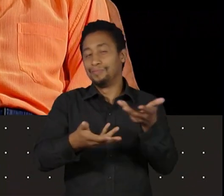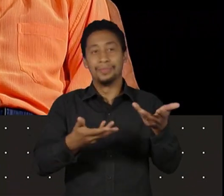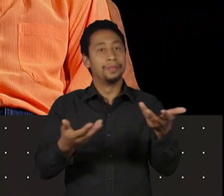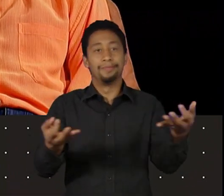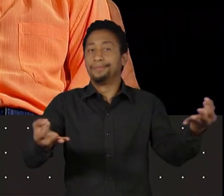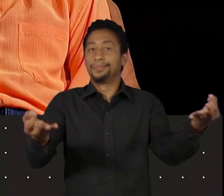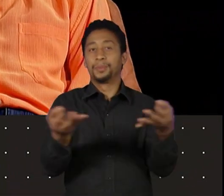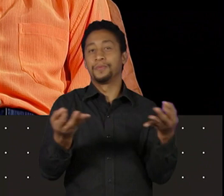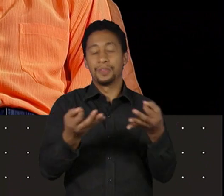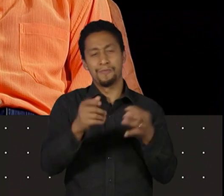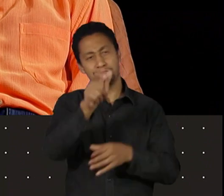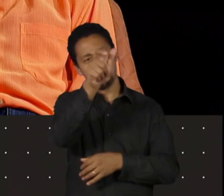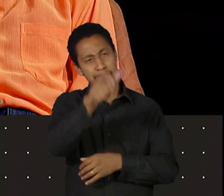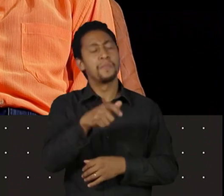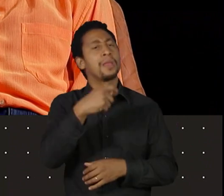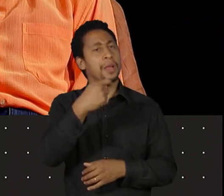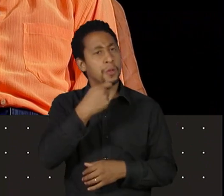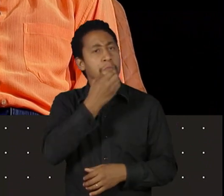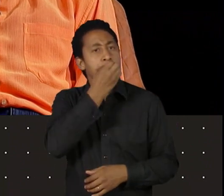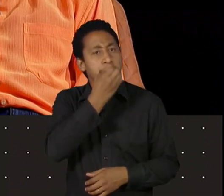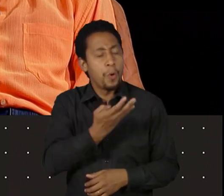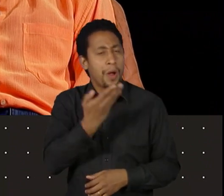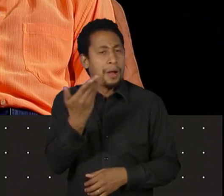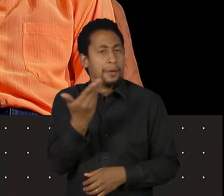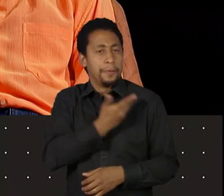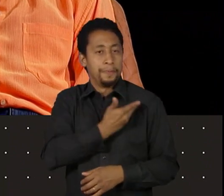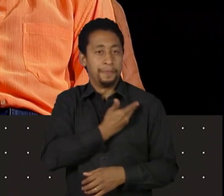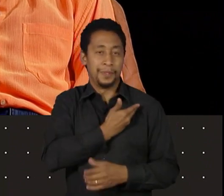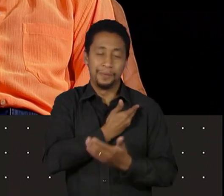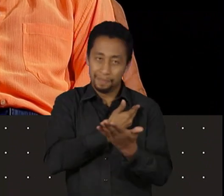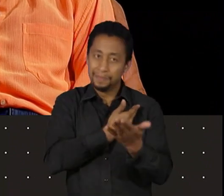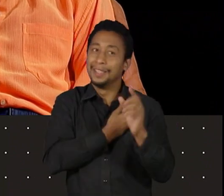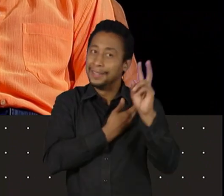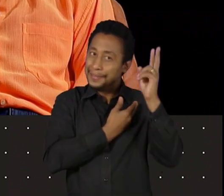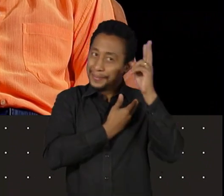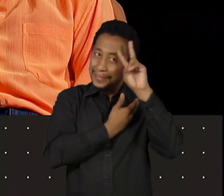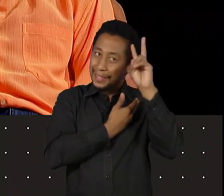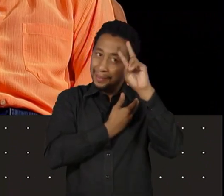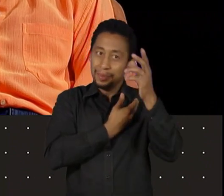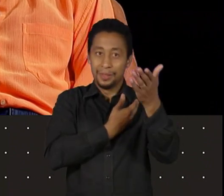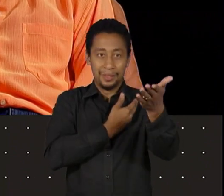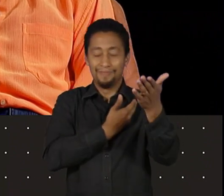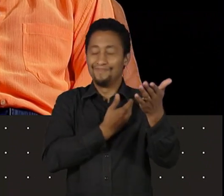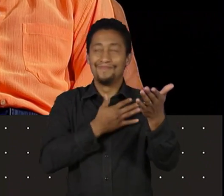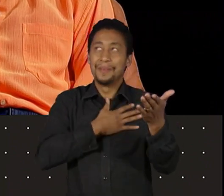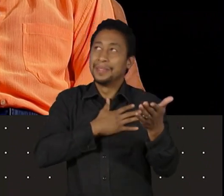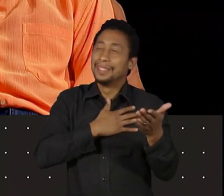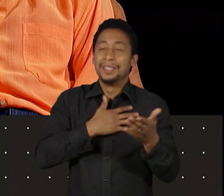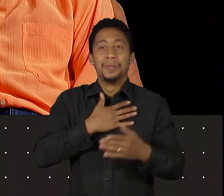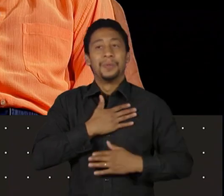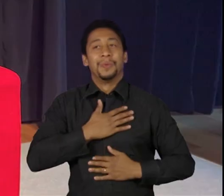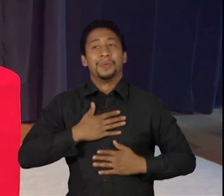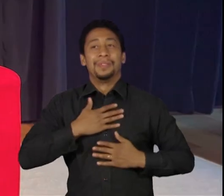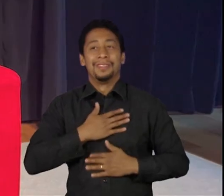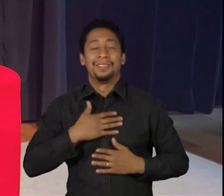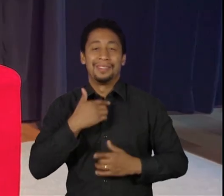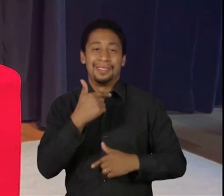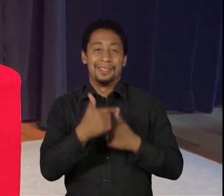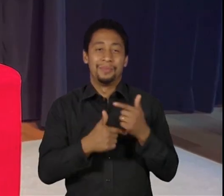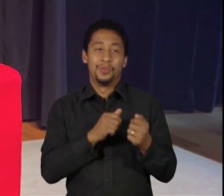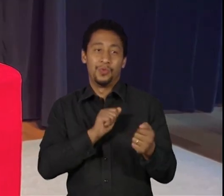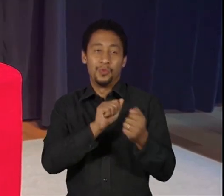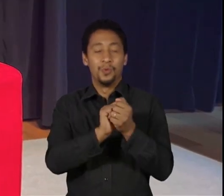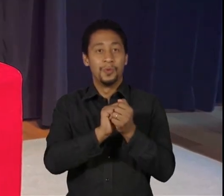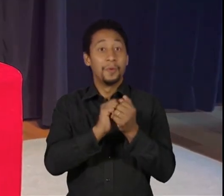grande ator, um grande colega. Foi realmente muito gostoso trabalhar com o Breda. Grande